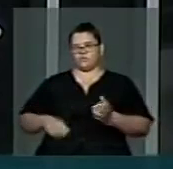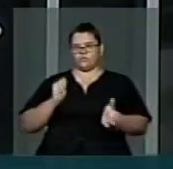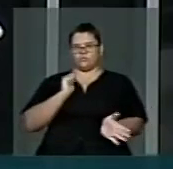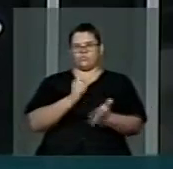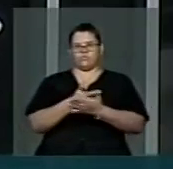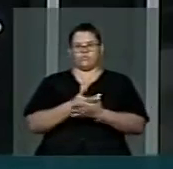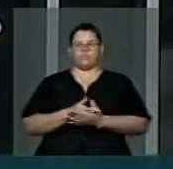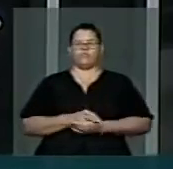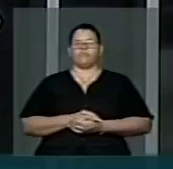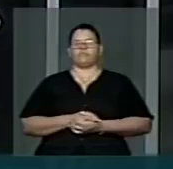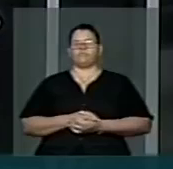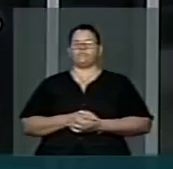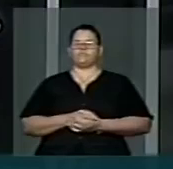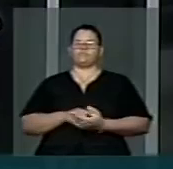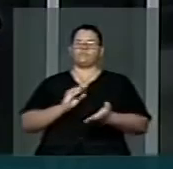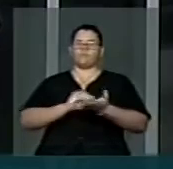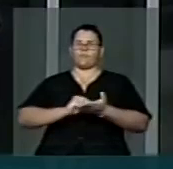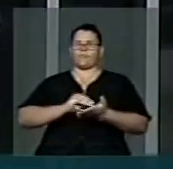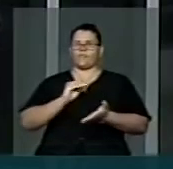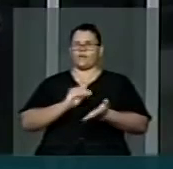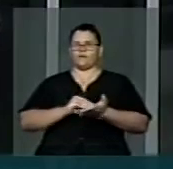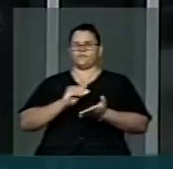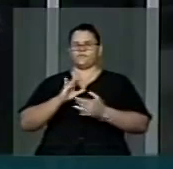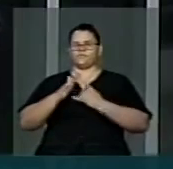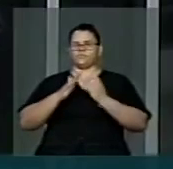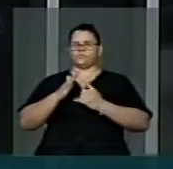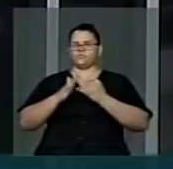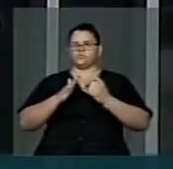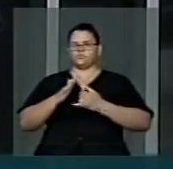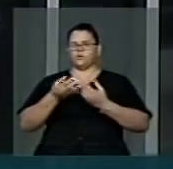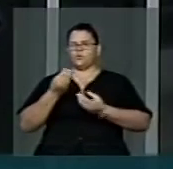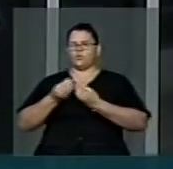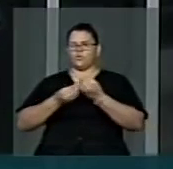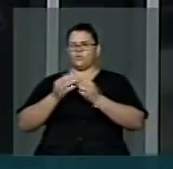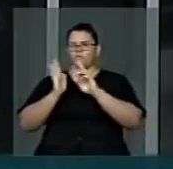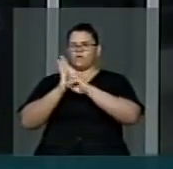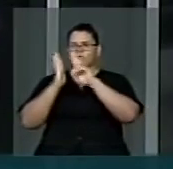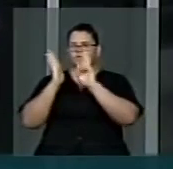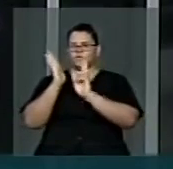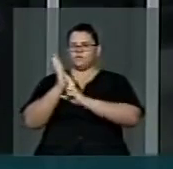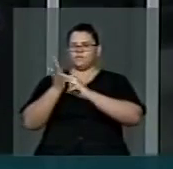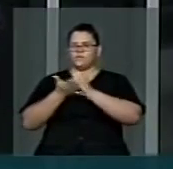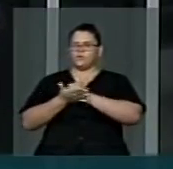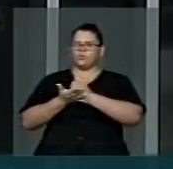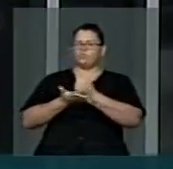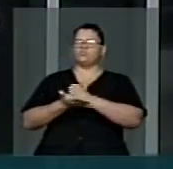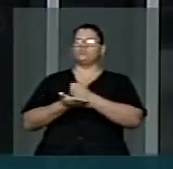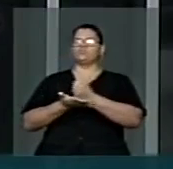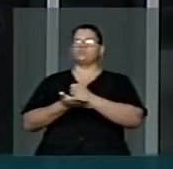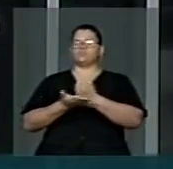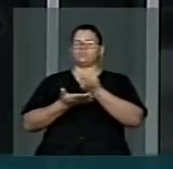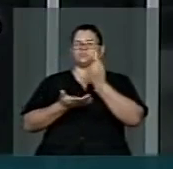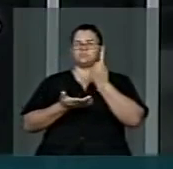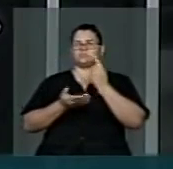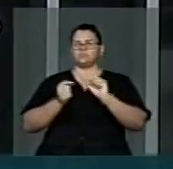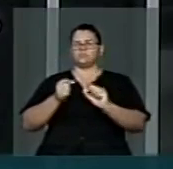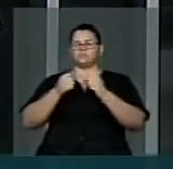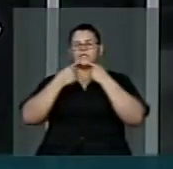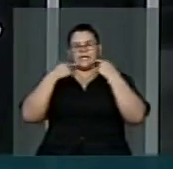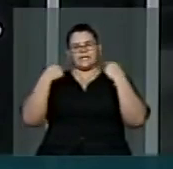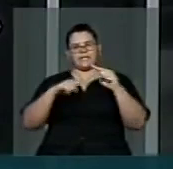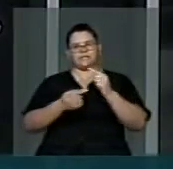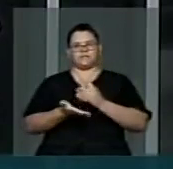da flagrante falta de mecanismos institucionais de regulação e controle, tornam-se recorrentes as críticas